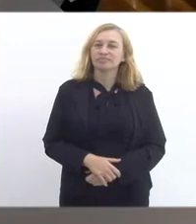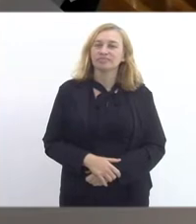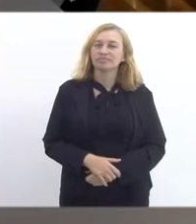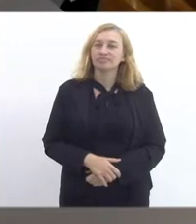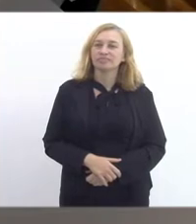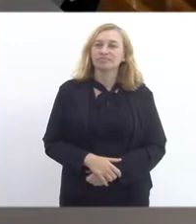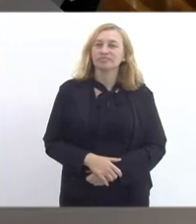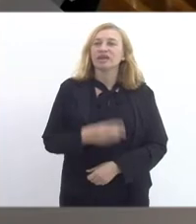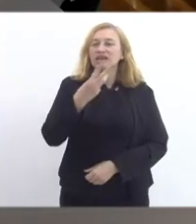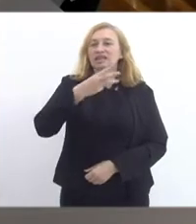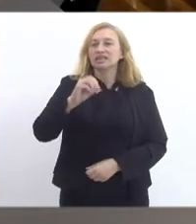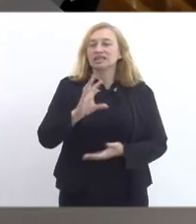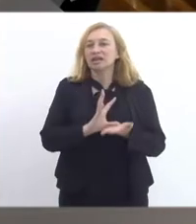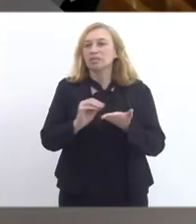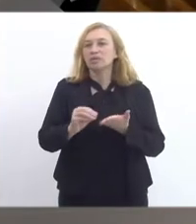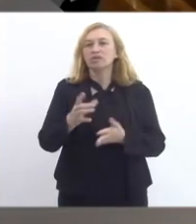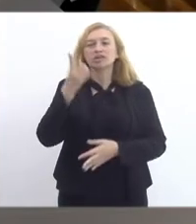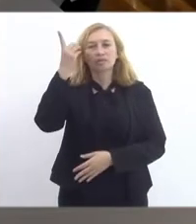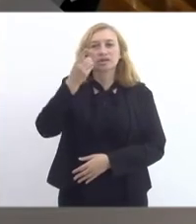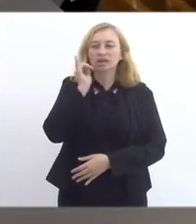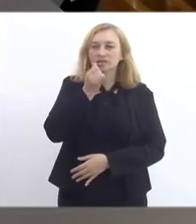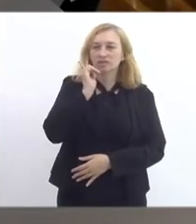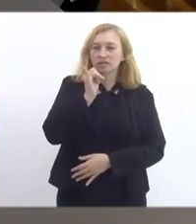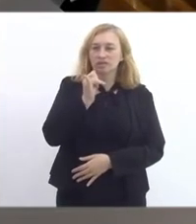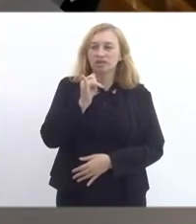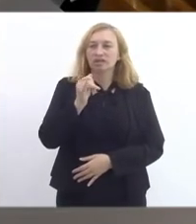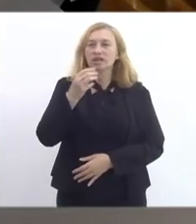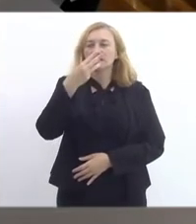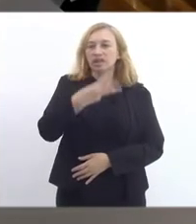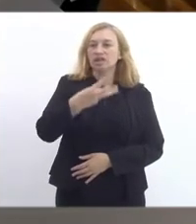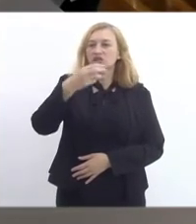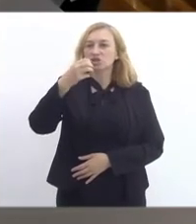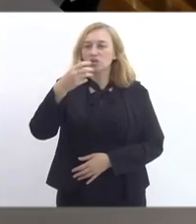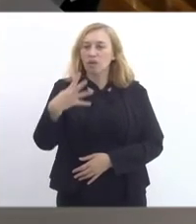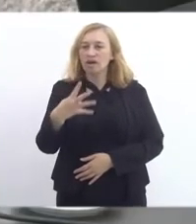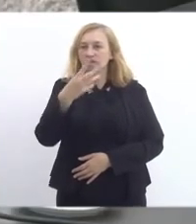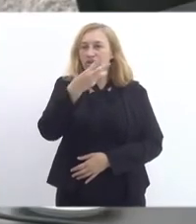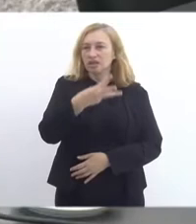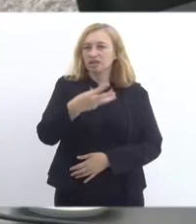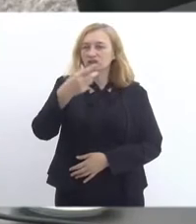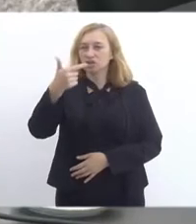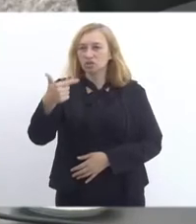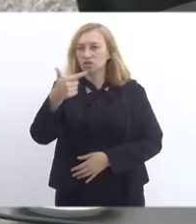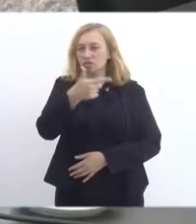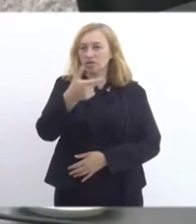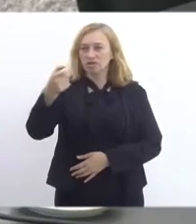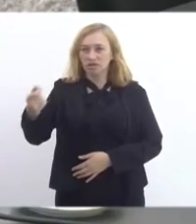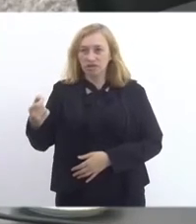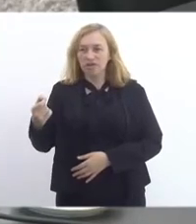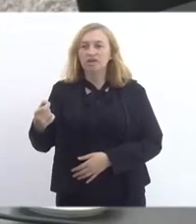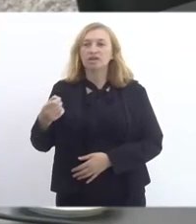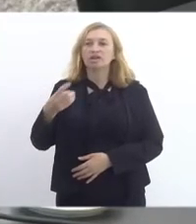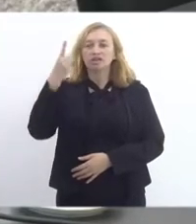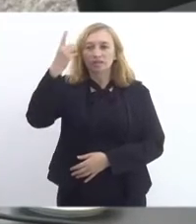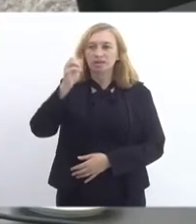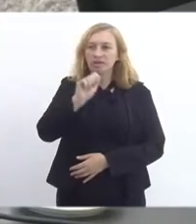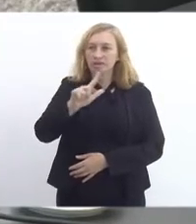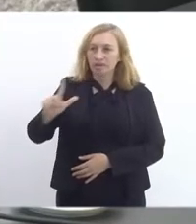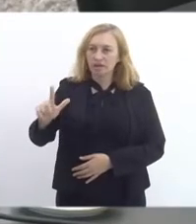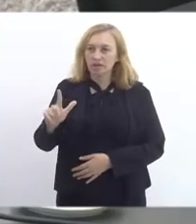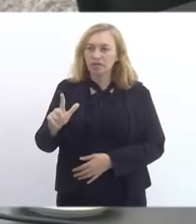30 da pauta. Relator deputado Luiz Paulo, projeto de lei 3432/2020, autoria Daniel Librelon. Parecer pela